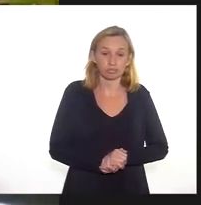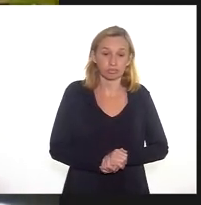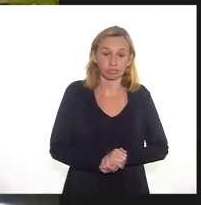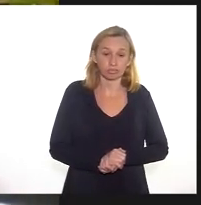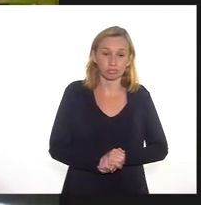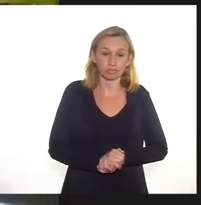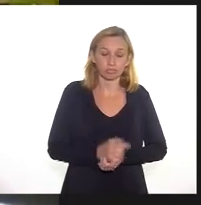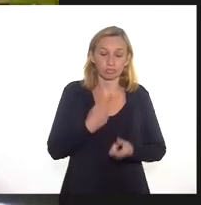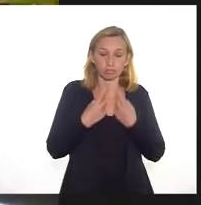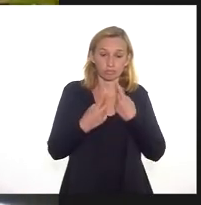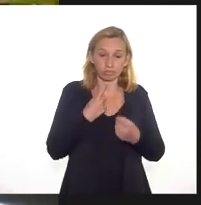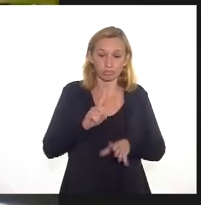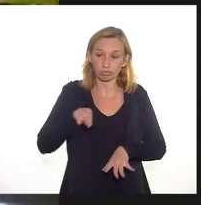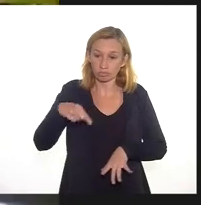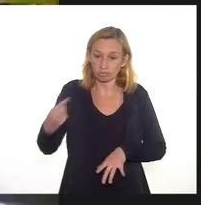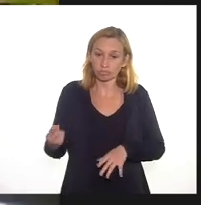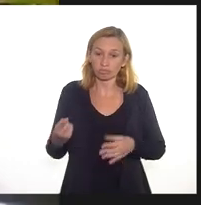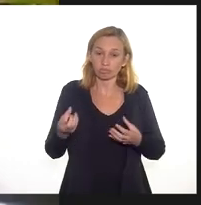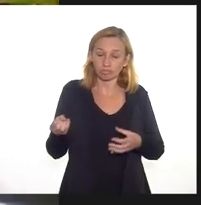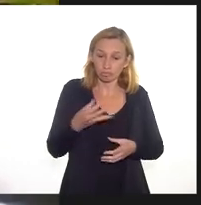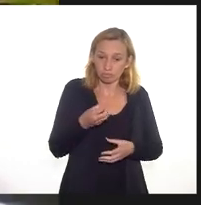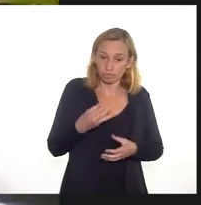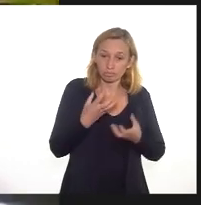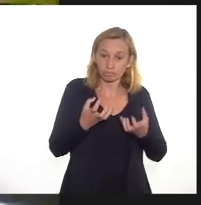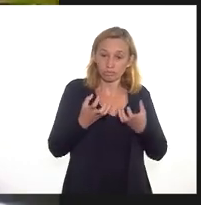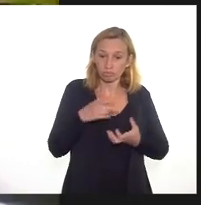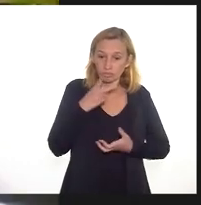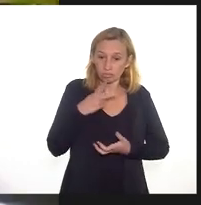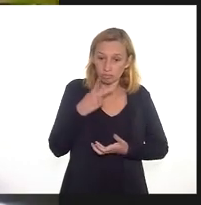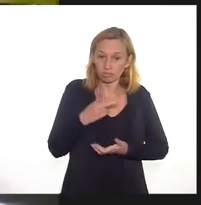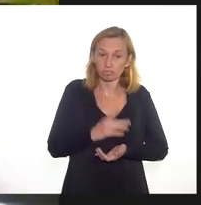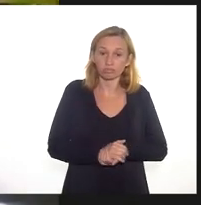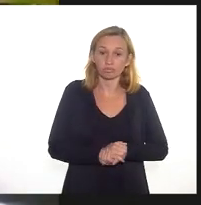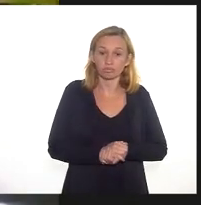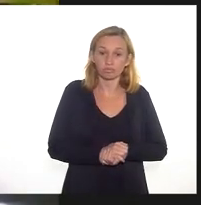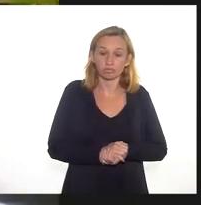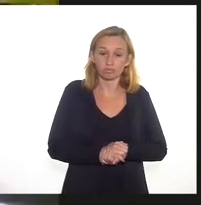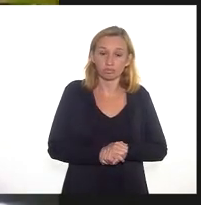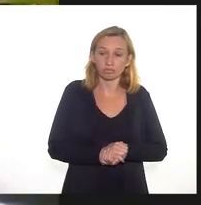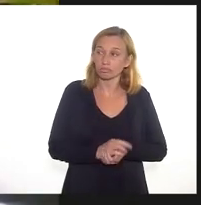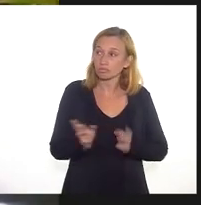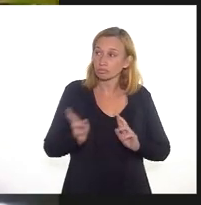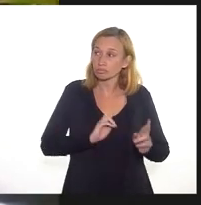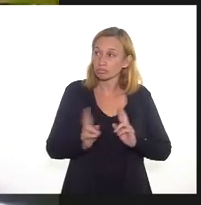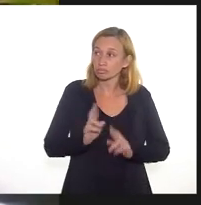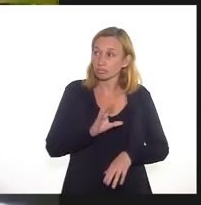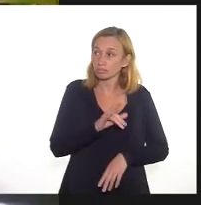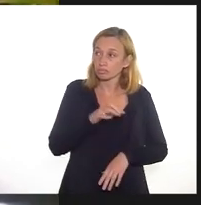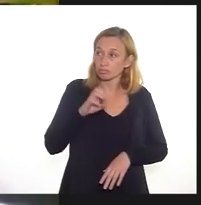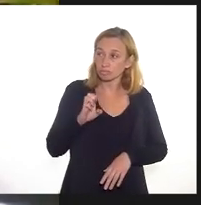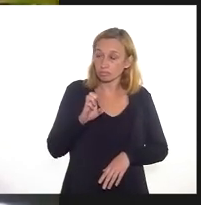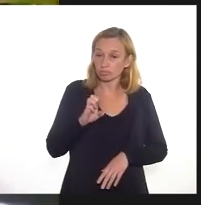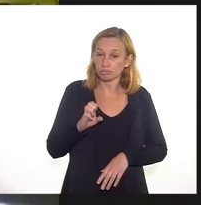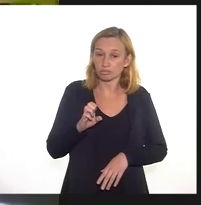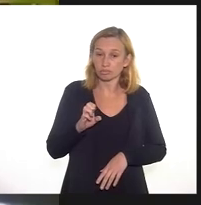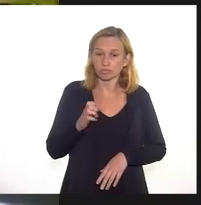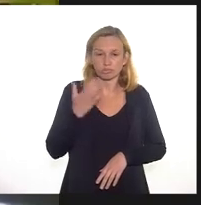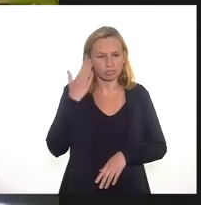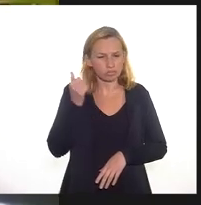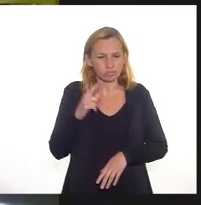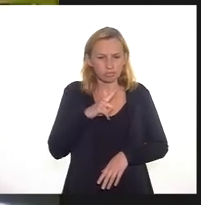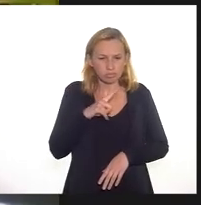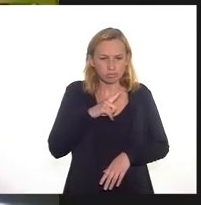desse debate, um outro debate que eu queria trazer, inclusive, é com relação à SEDAI. Eu sei que